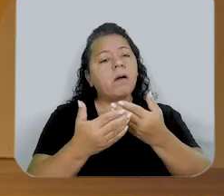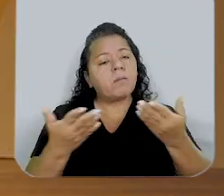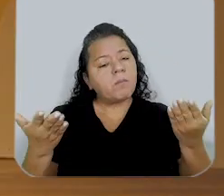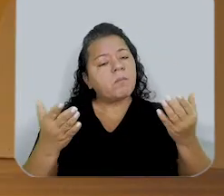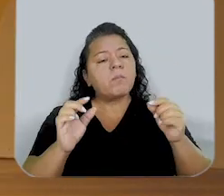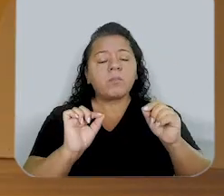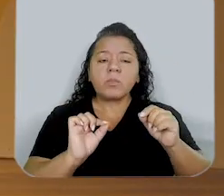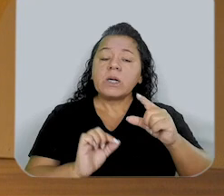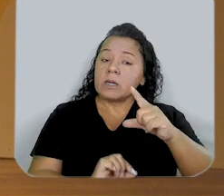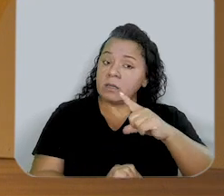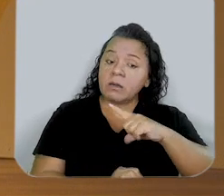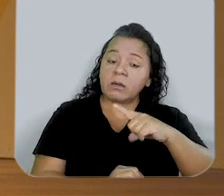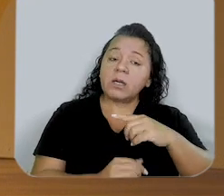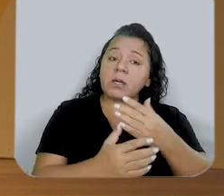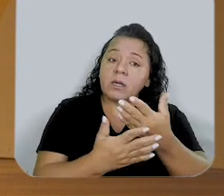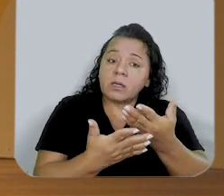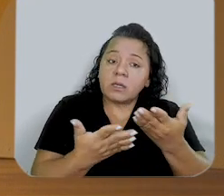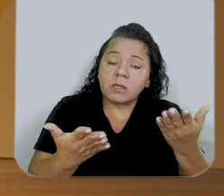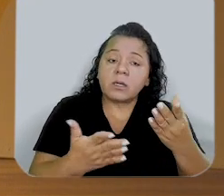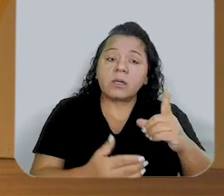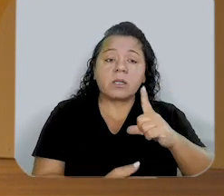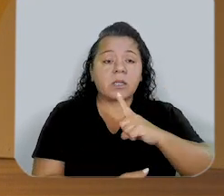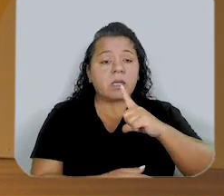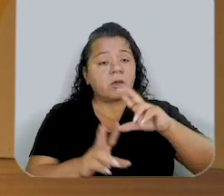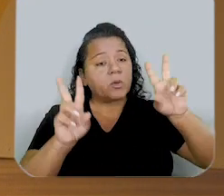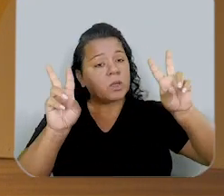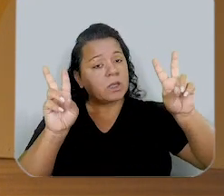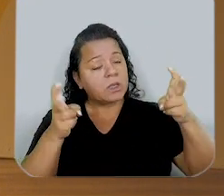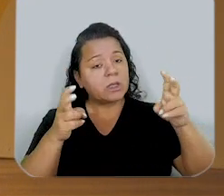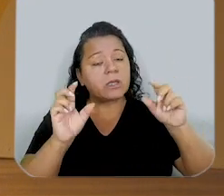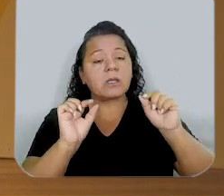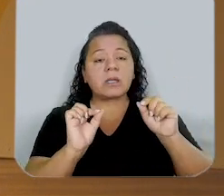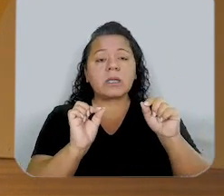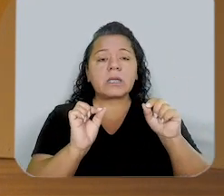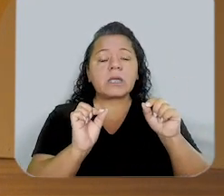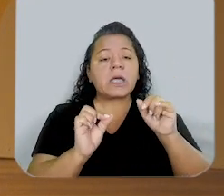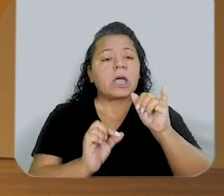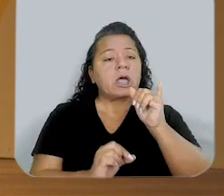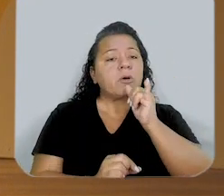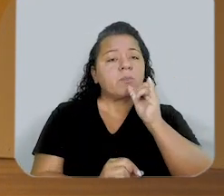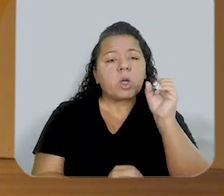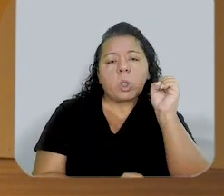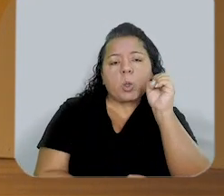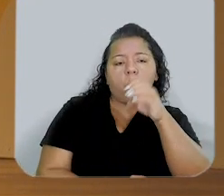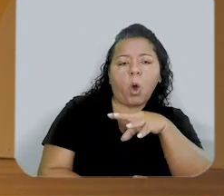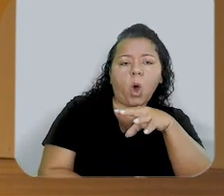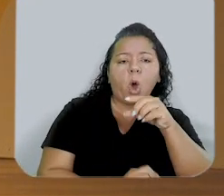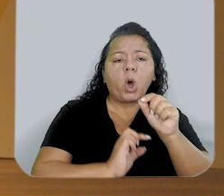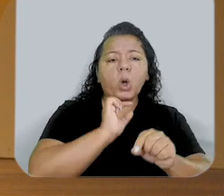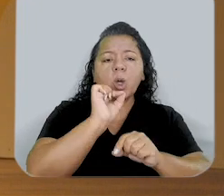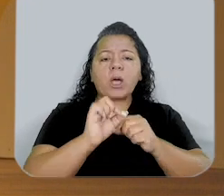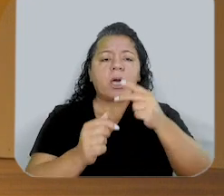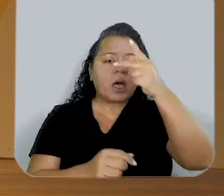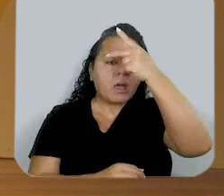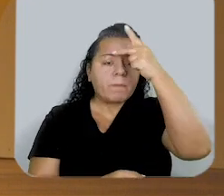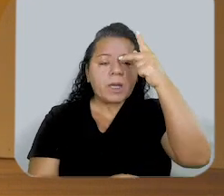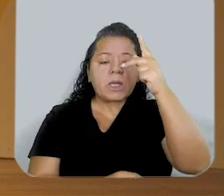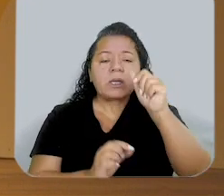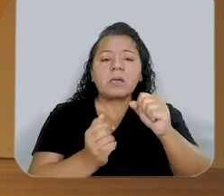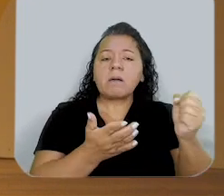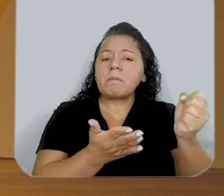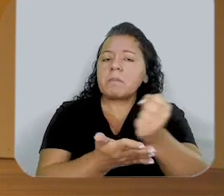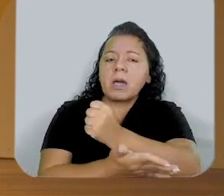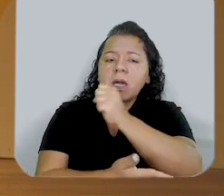né? Existe um termo, né, que é embrutecer. As cidades acabam embrutecendo as pessoas e